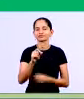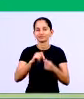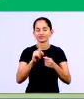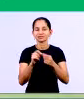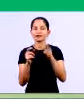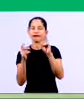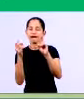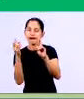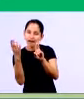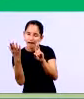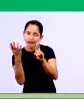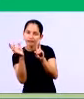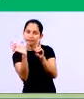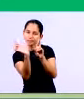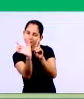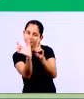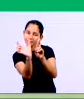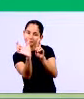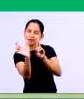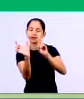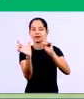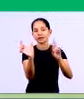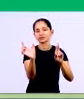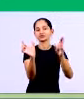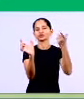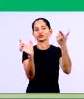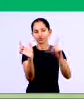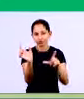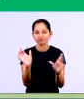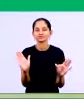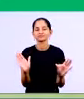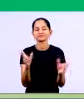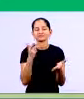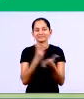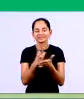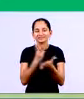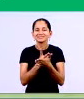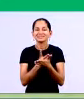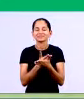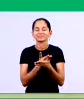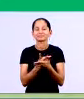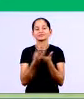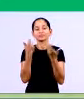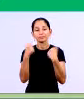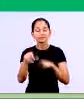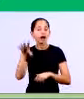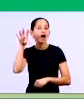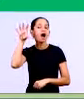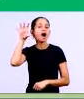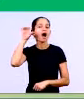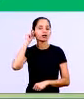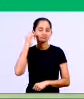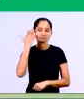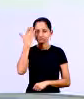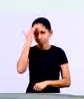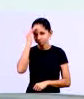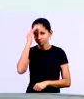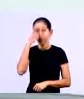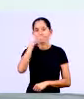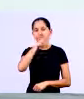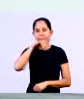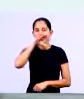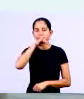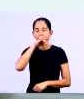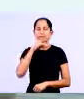R ou a consoante S. Pela pronúncia, por causa da sonoridade, que para nós dá